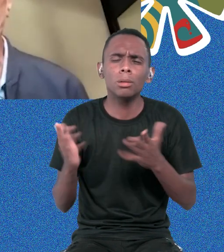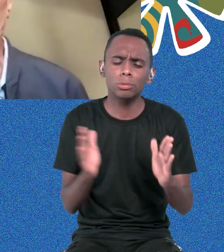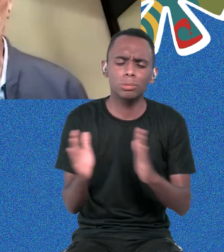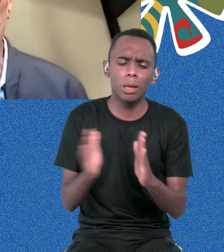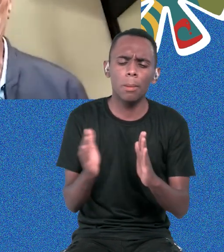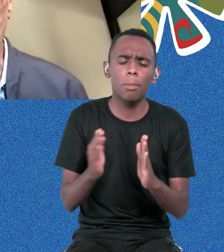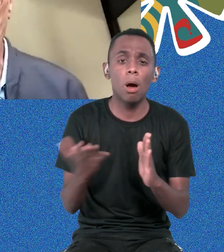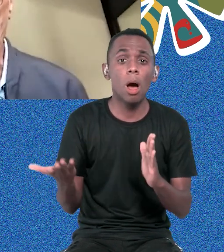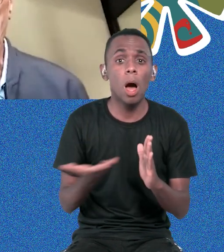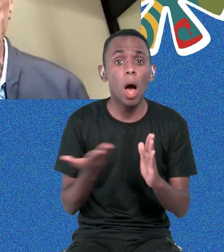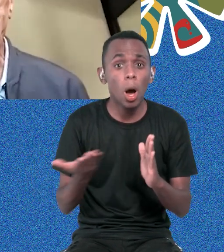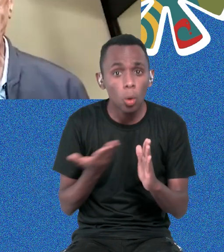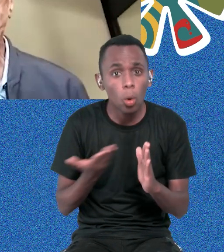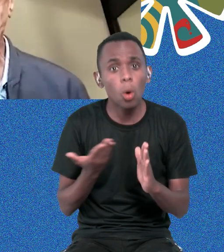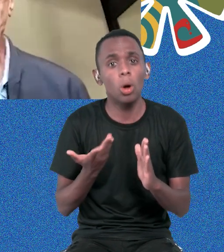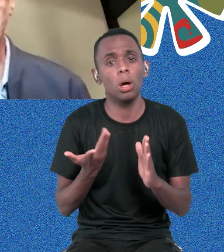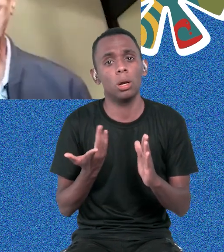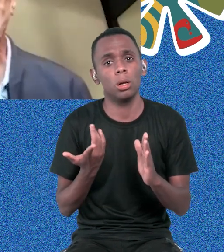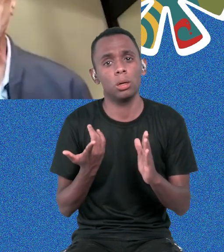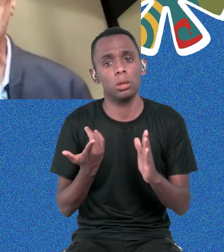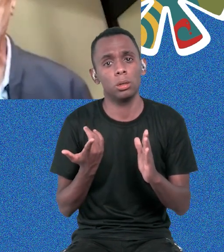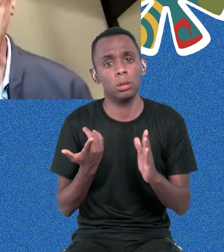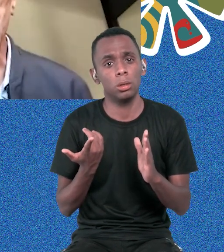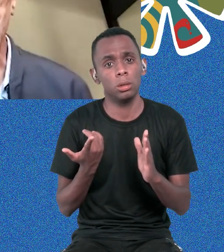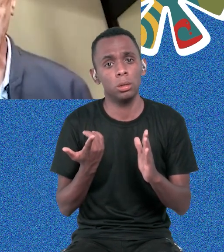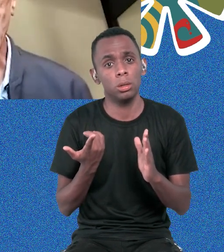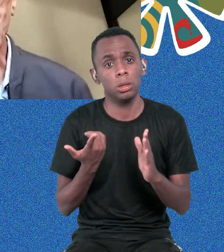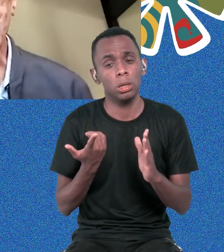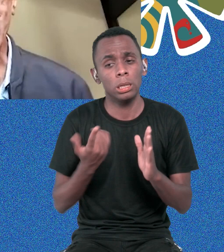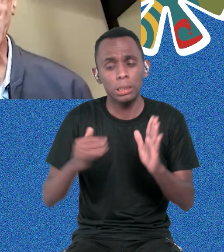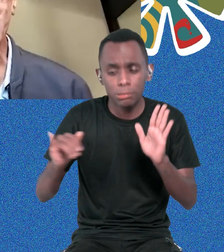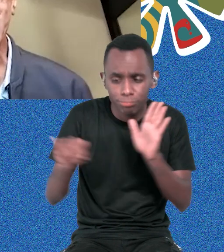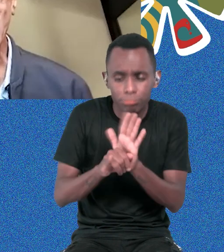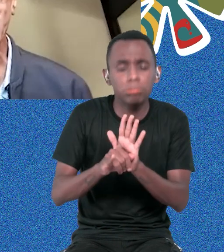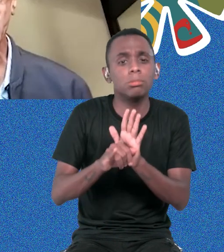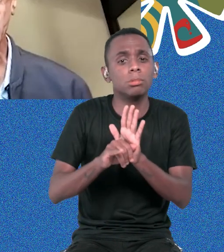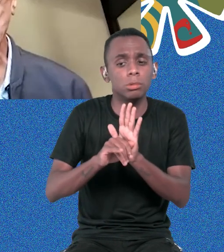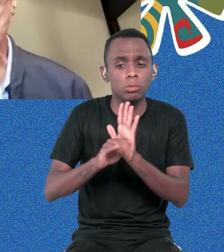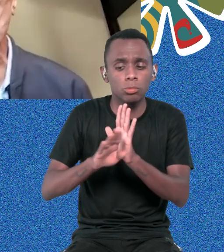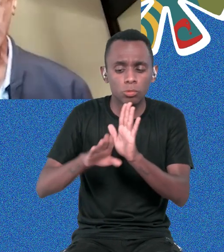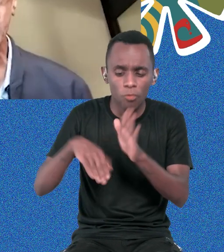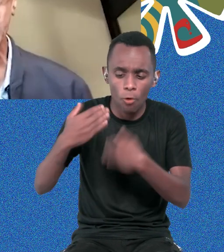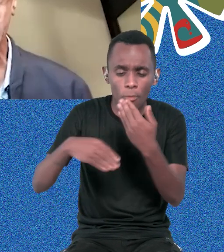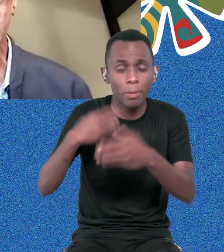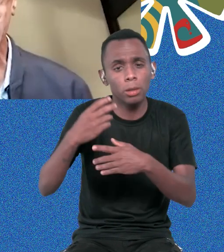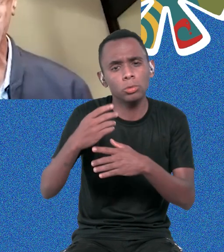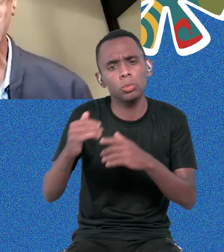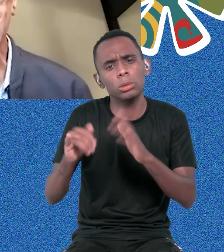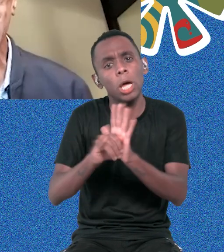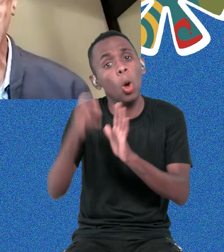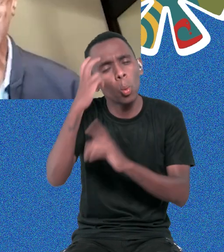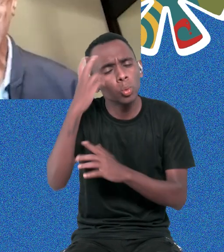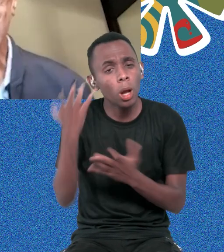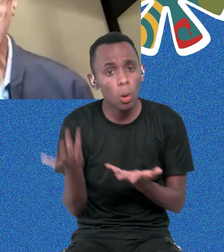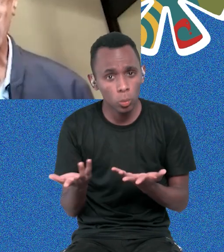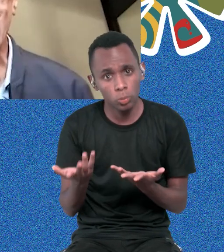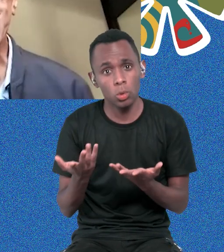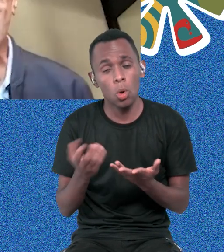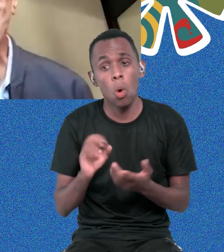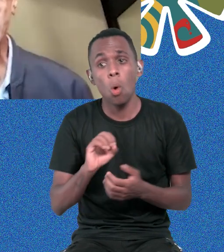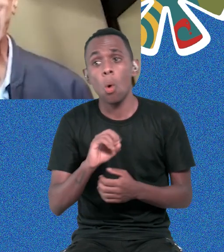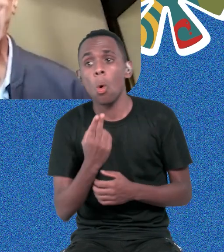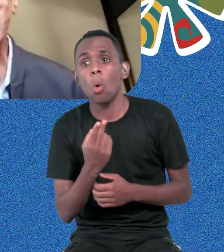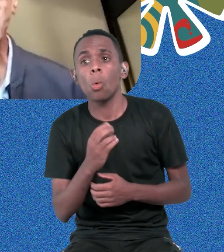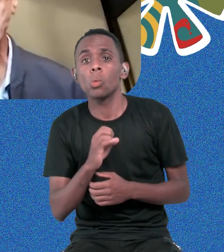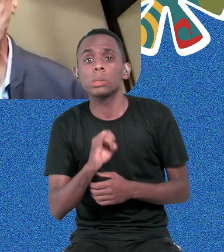em tempos de afirmação de identidades culturais? Será